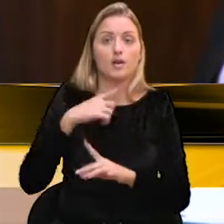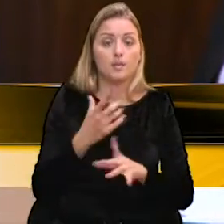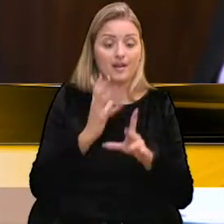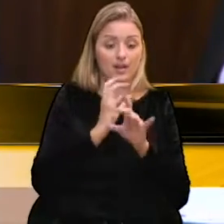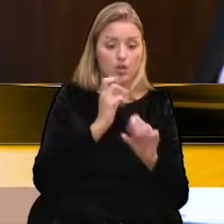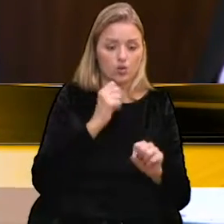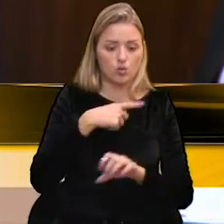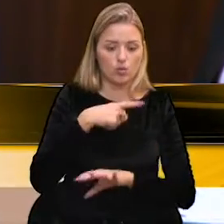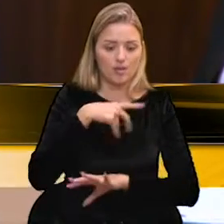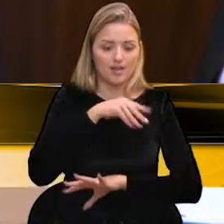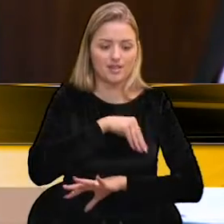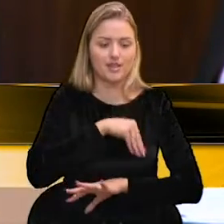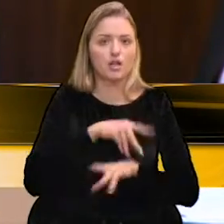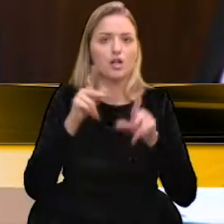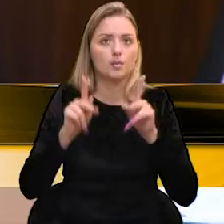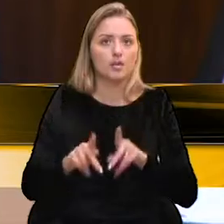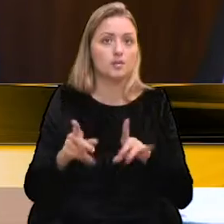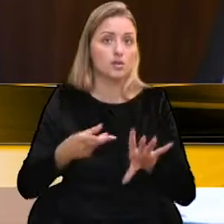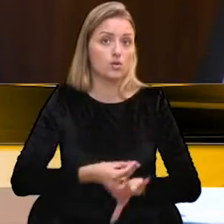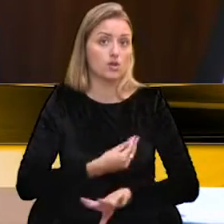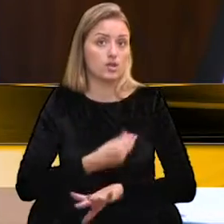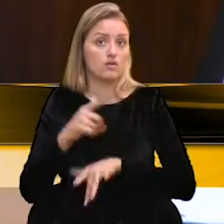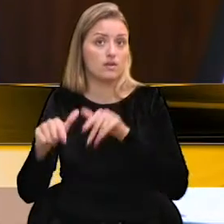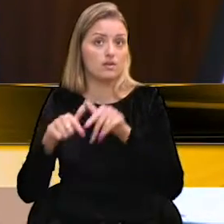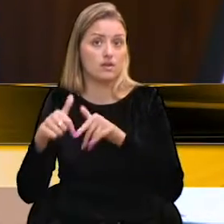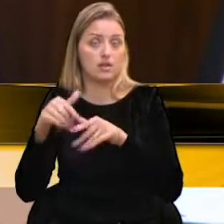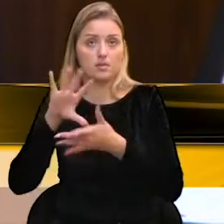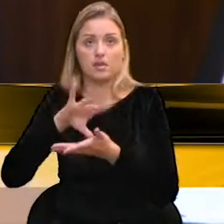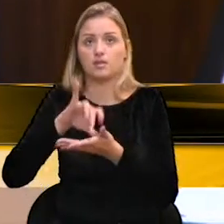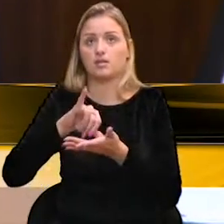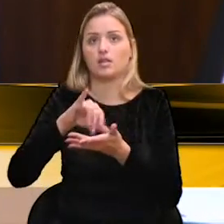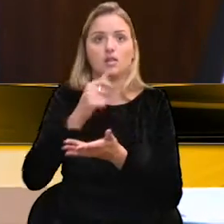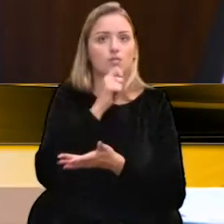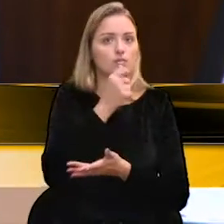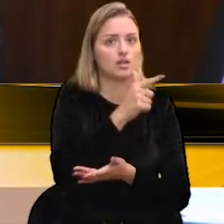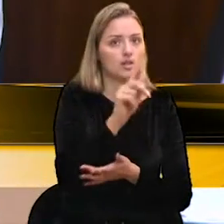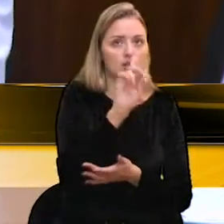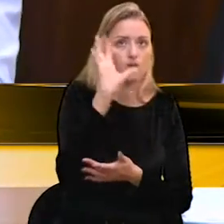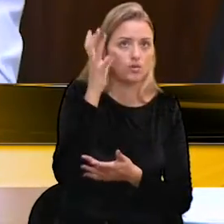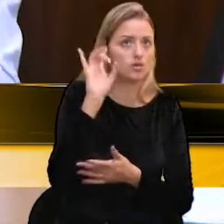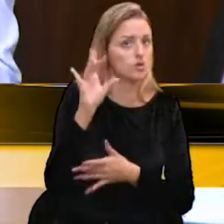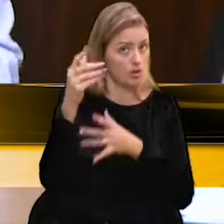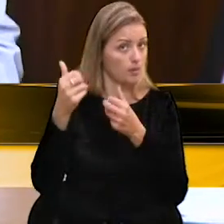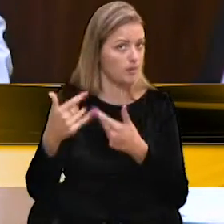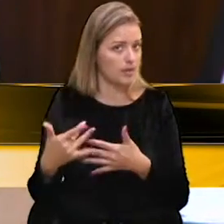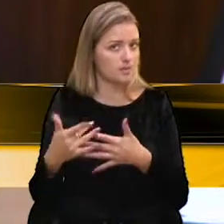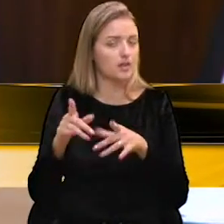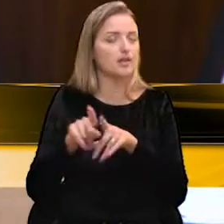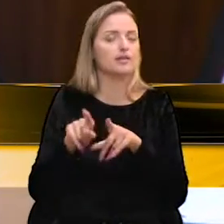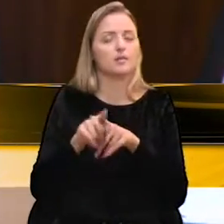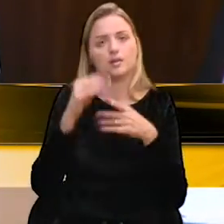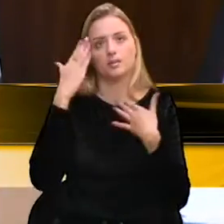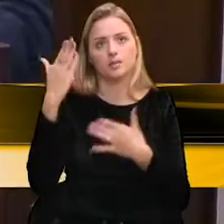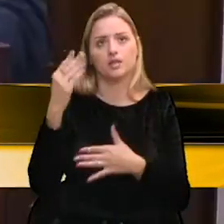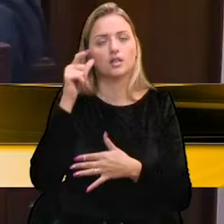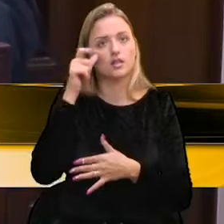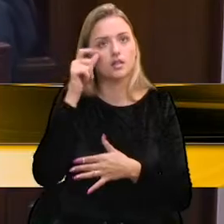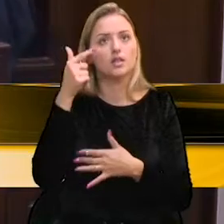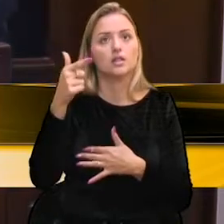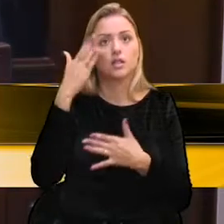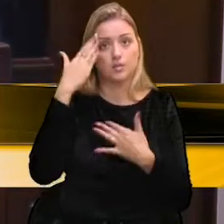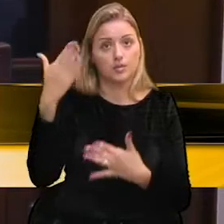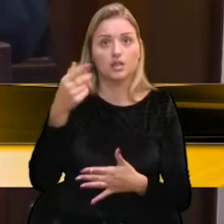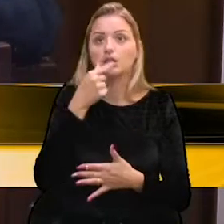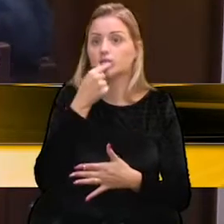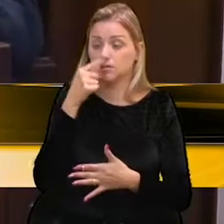renda para aqueles ambulantes que estavam no centro, isso não aconteceu. Então, só para deixar claro. Obrigado, vereador. Obrigado, vereador